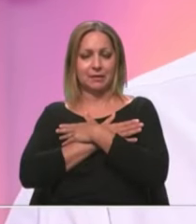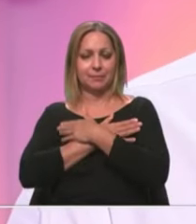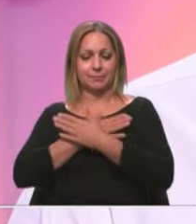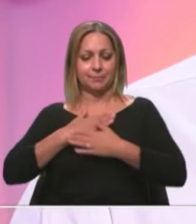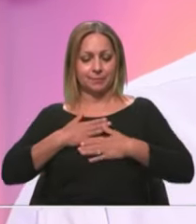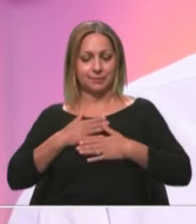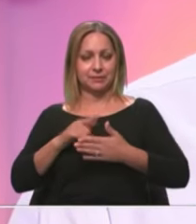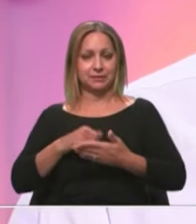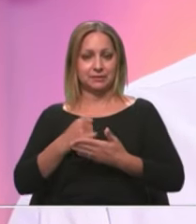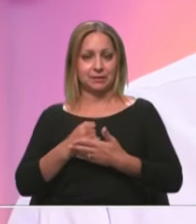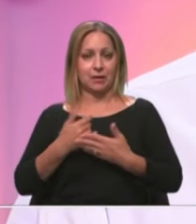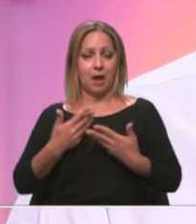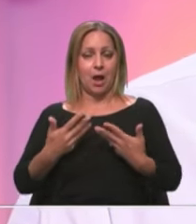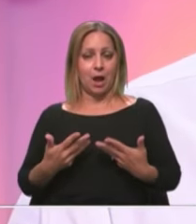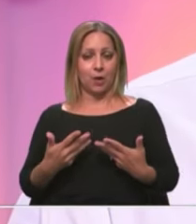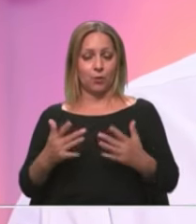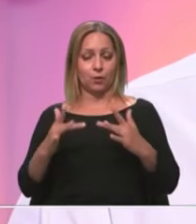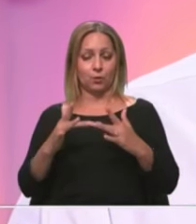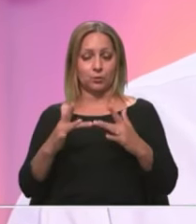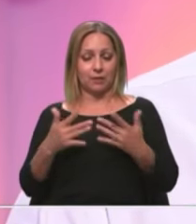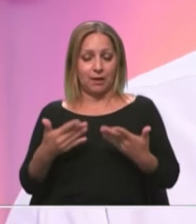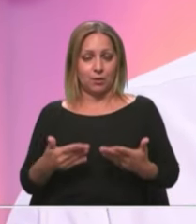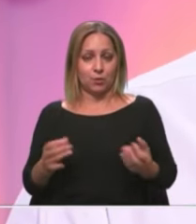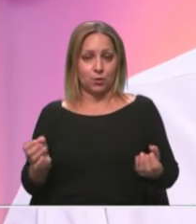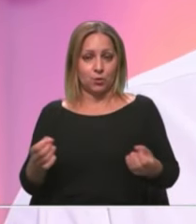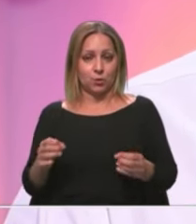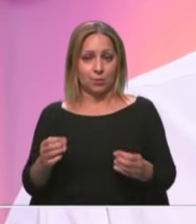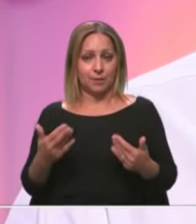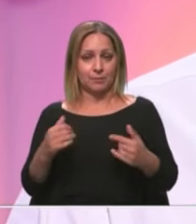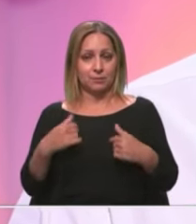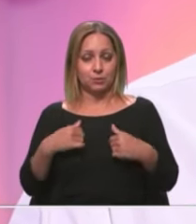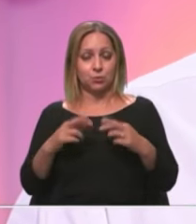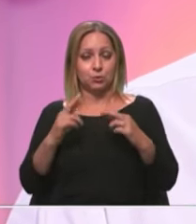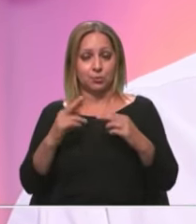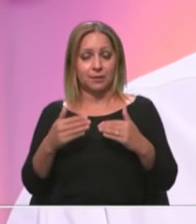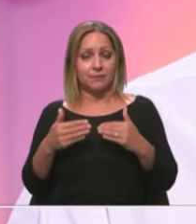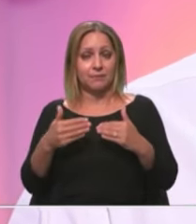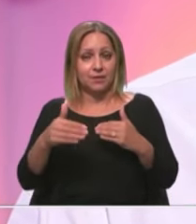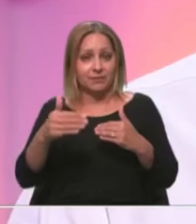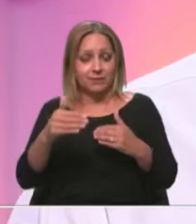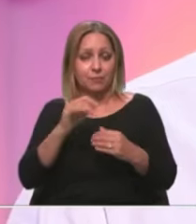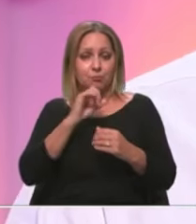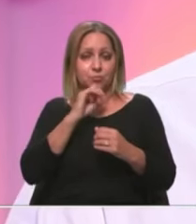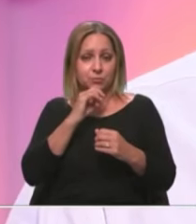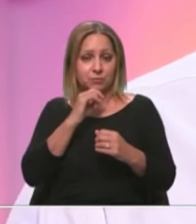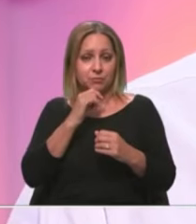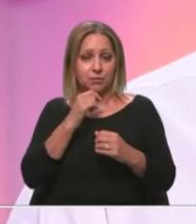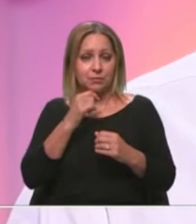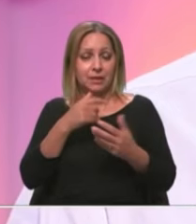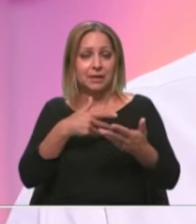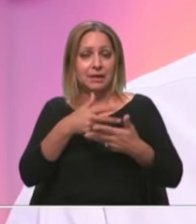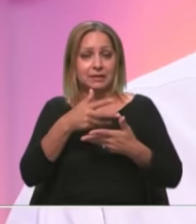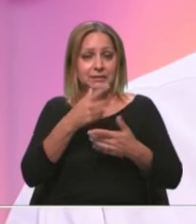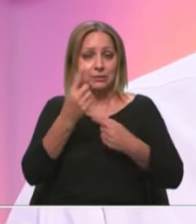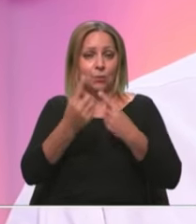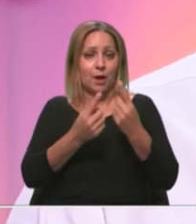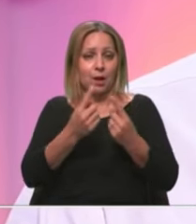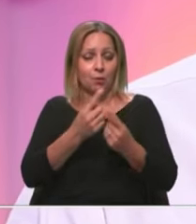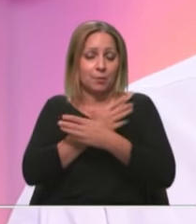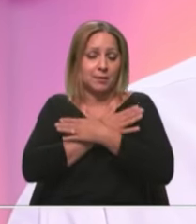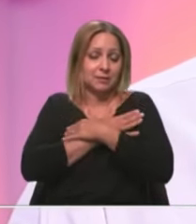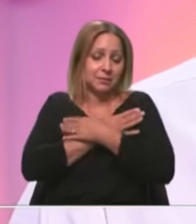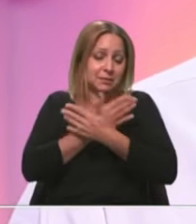agora neste momento não temos contacto mas espero que daqui para a frente possamos voltar a ter algum tipo de relação quanto mais não seja de